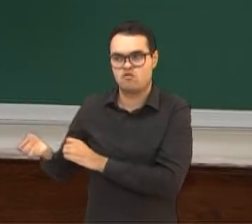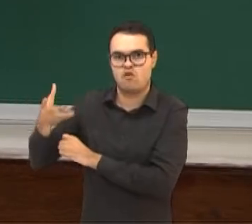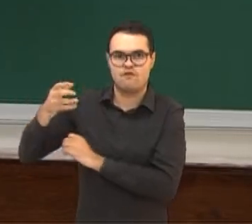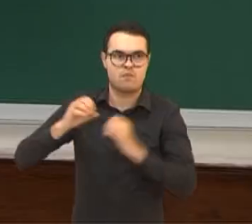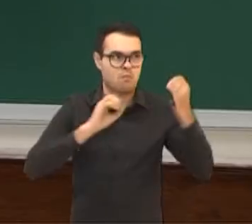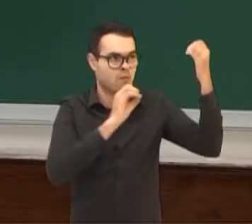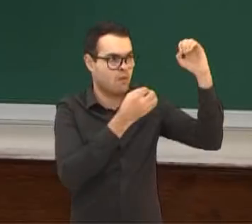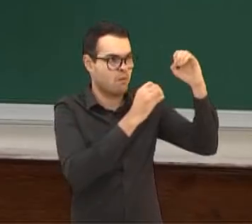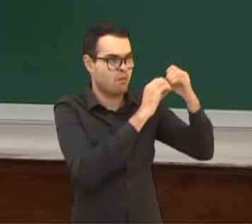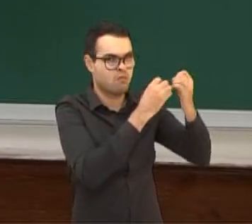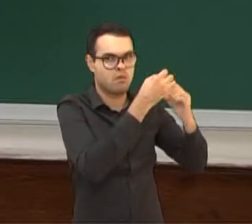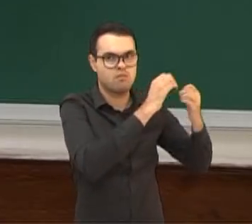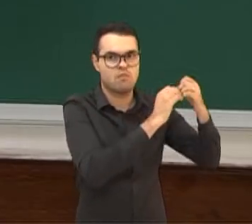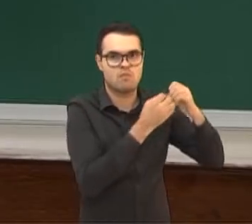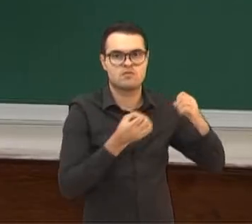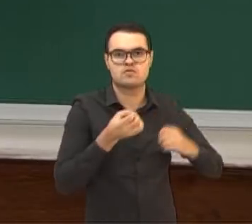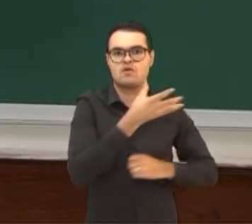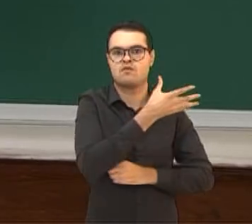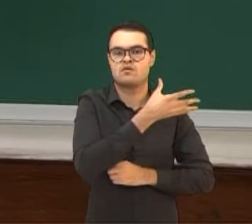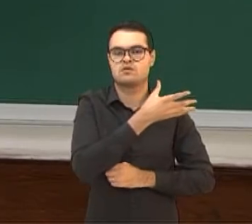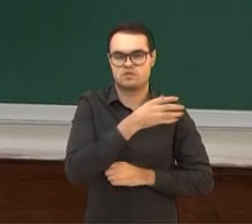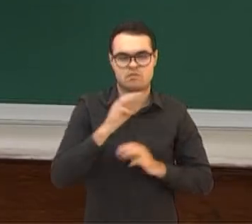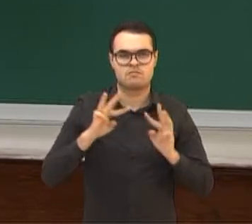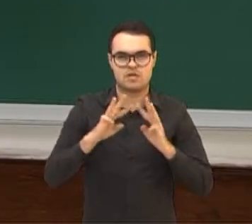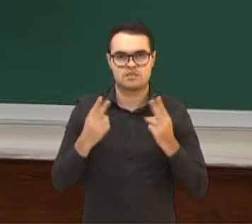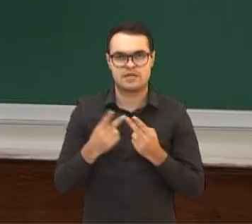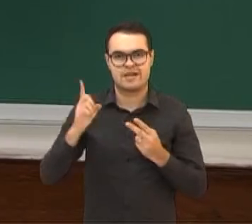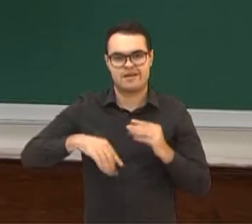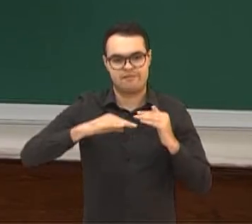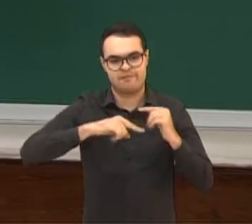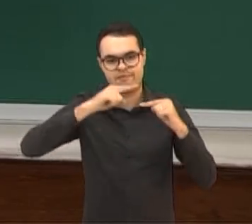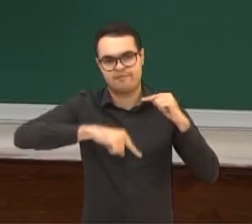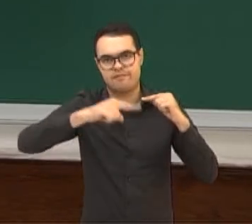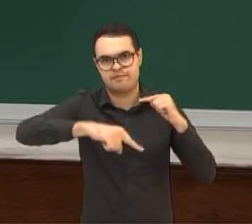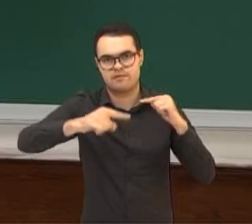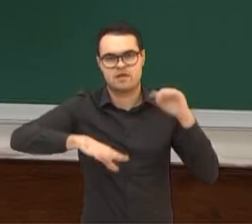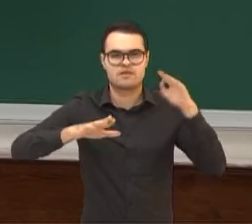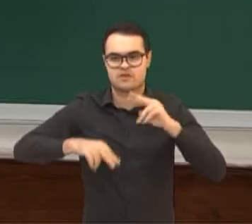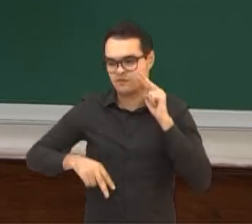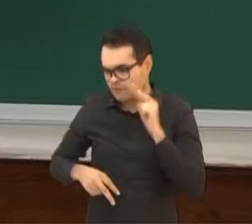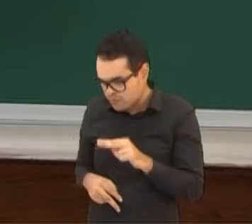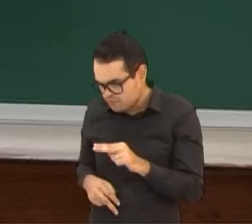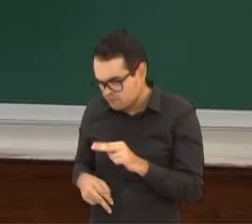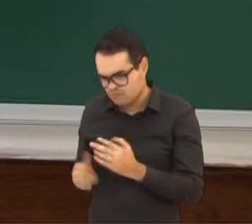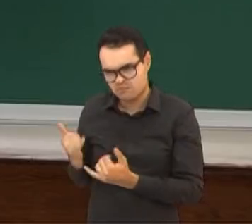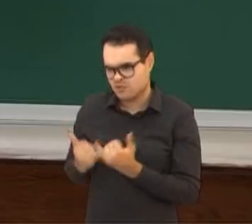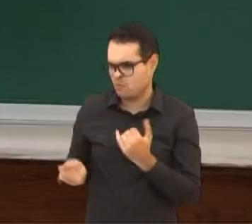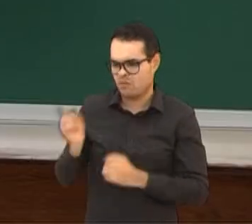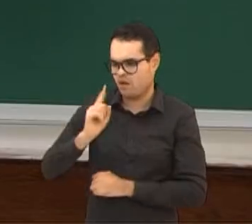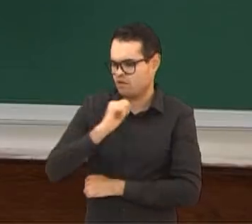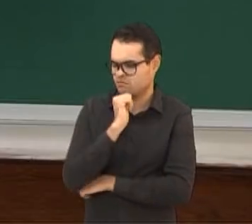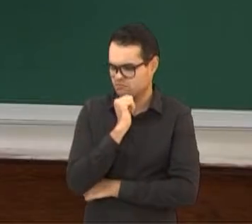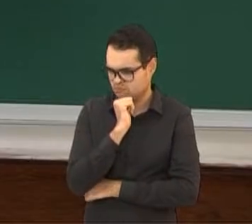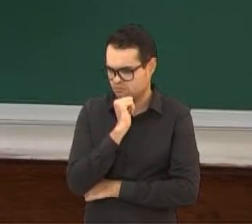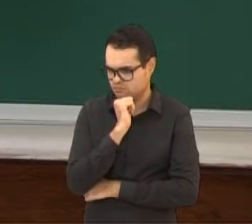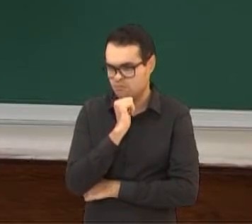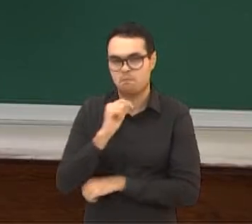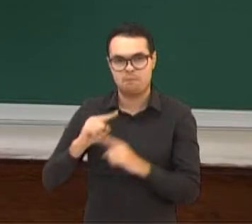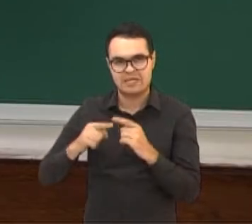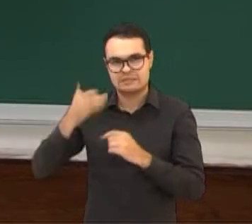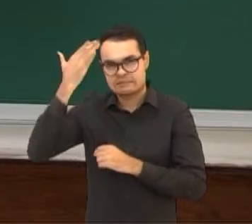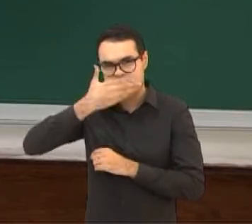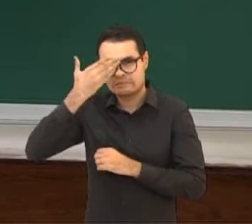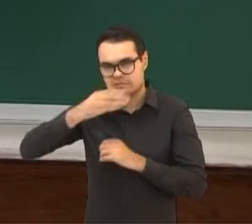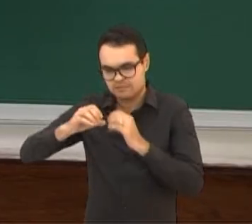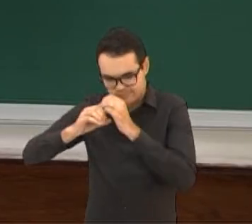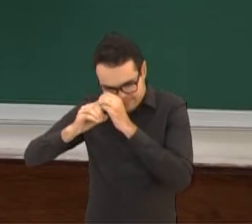que existem. Então, a nossa matéria ela é descontínua. Apesar de, a olho nu, não parecer, ela é cheia de espaços vazios e